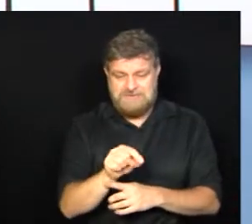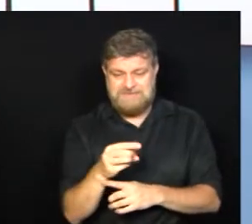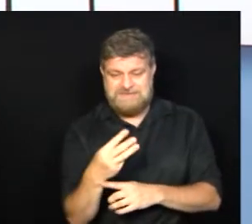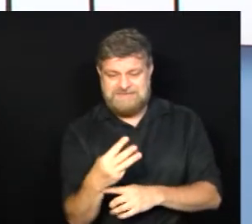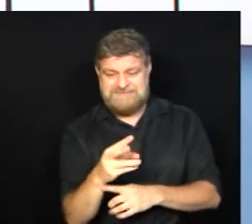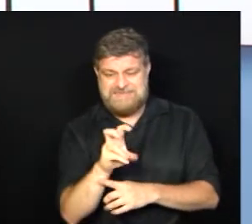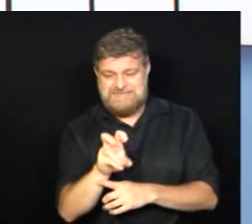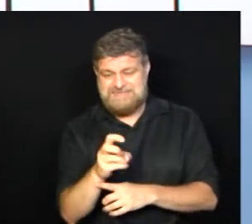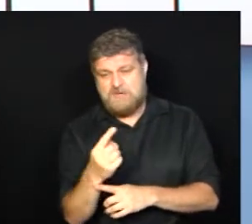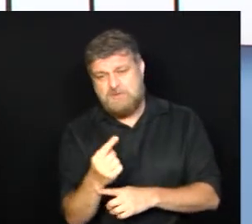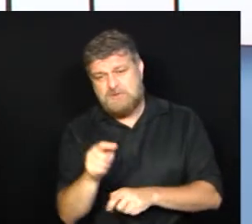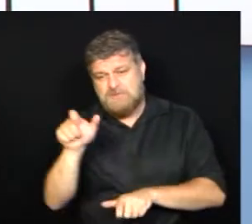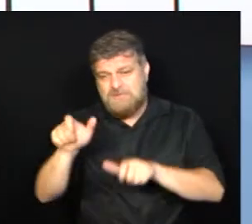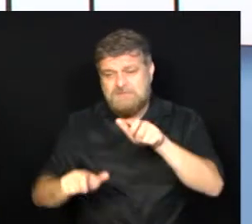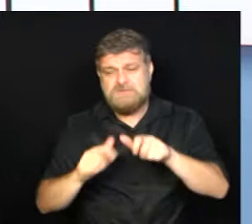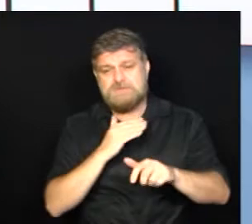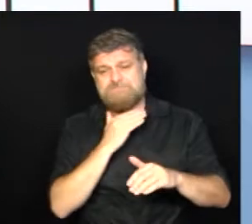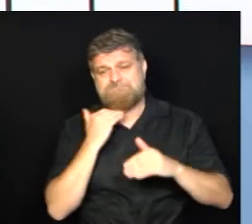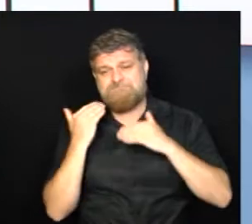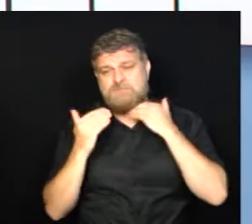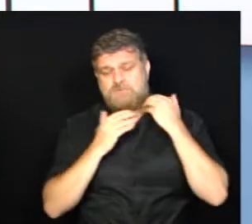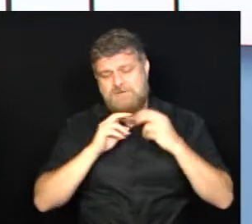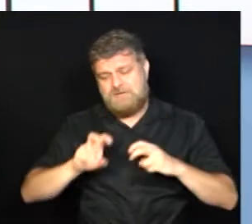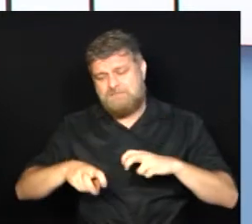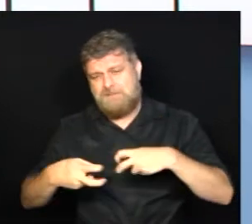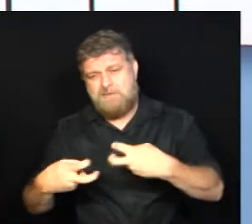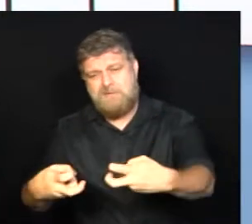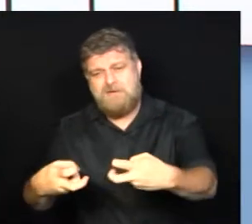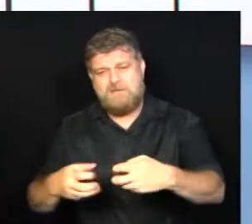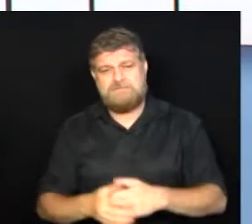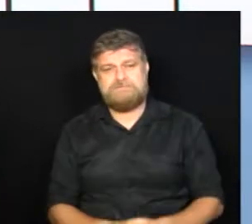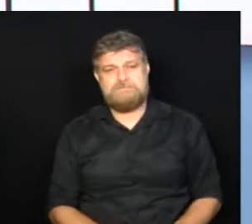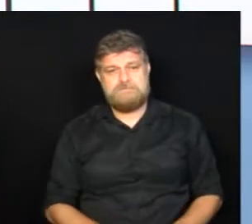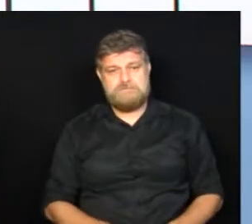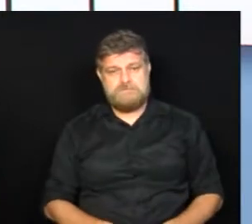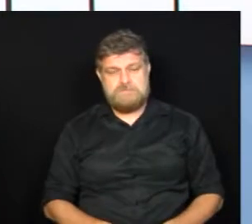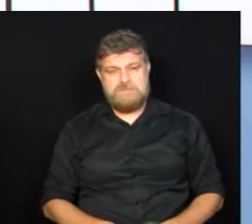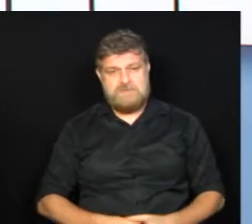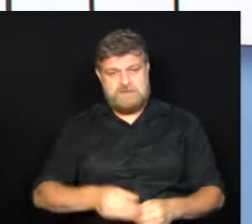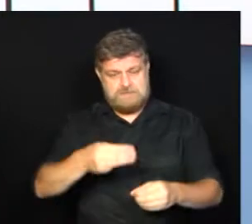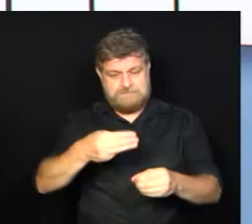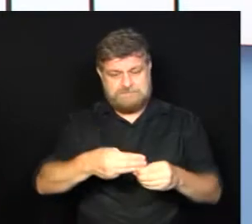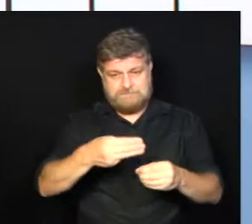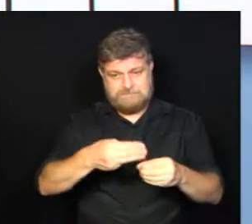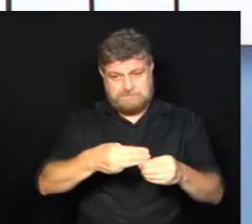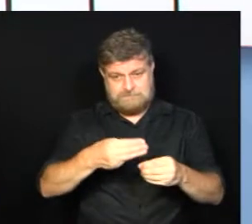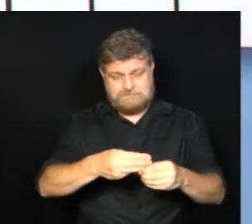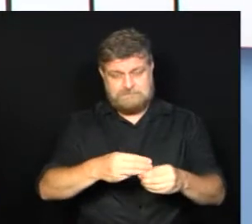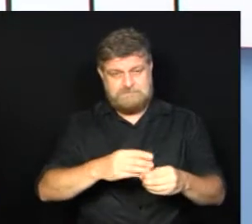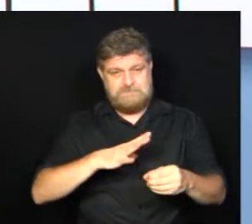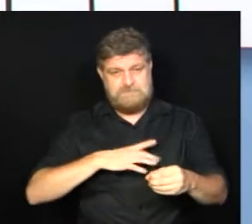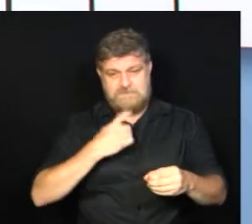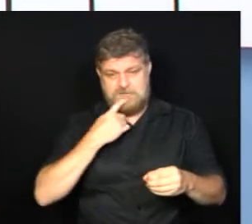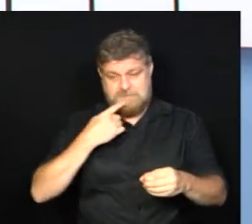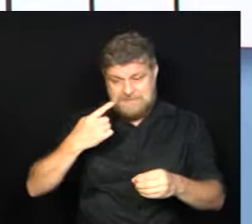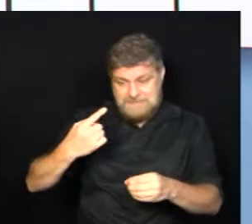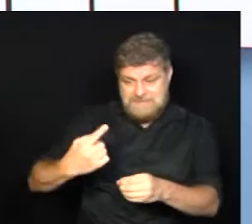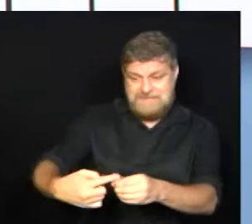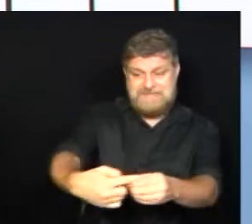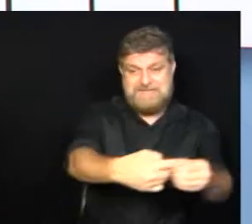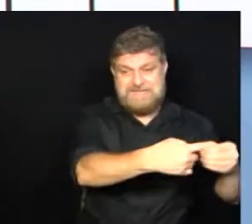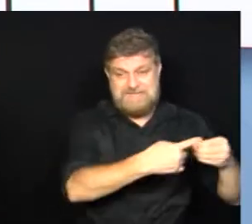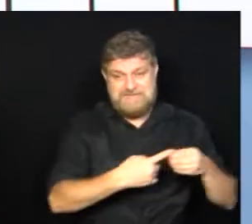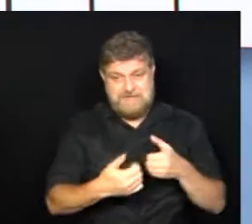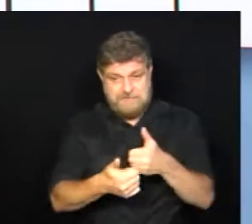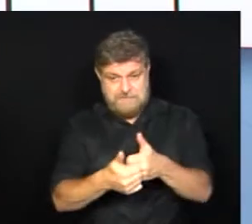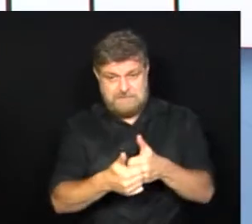48.351 mortes devido à Covid-19. Agora nós vamos falar da região metropolitana de Campinas, que compreende 20 cidades.